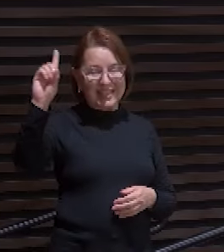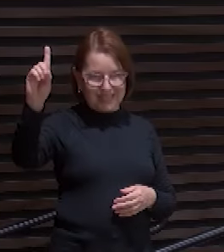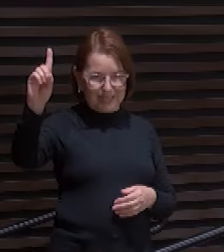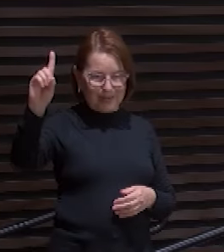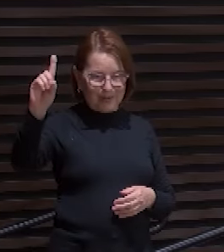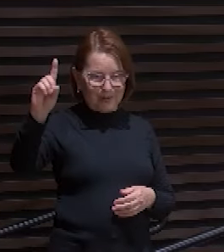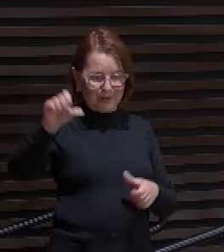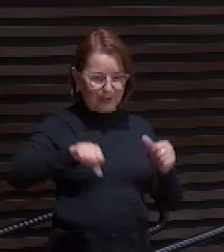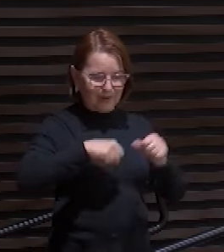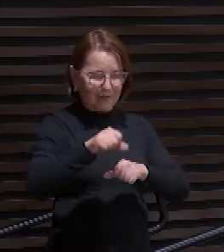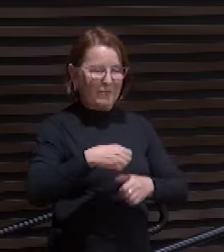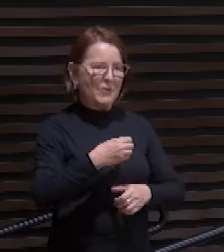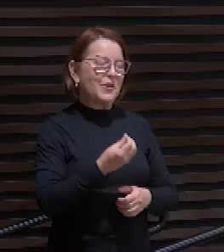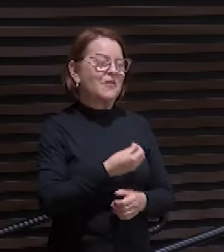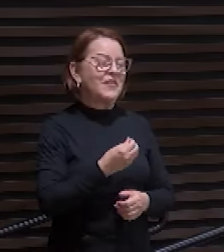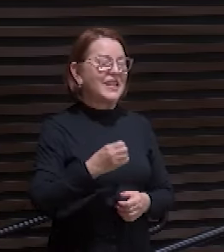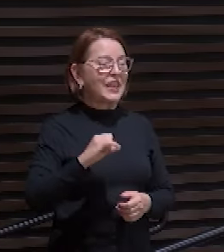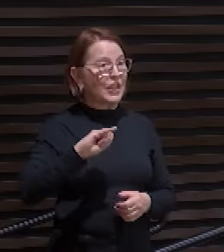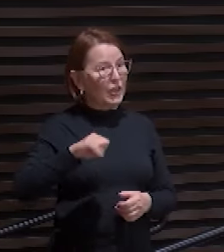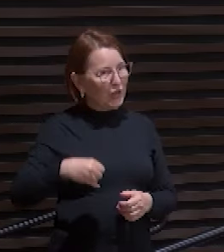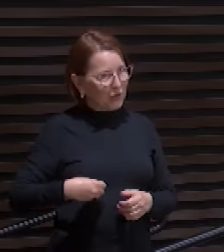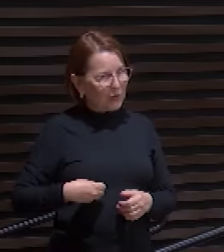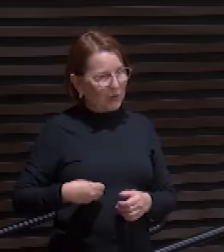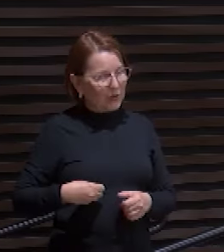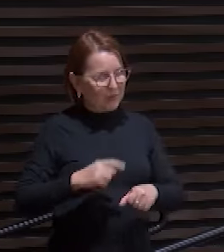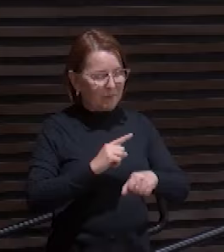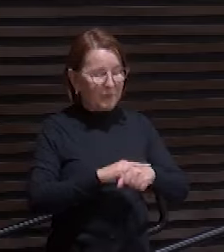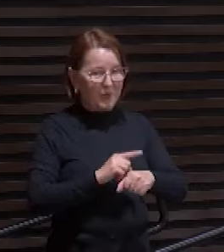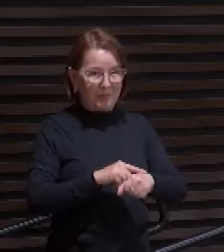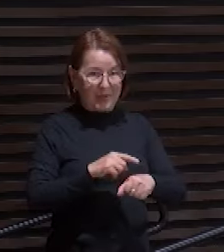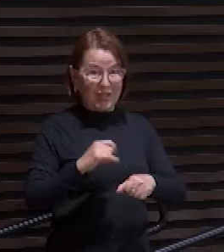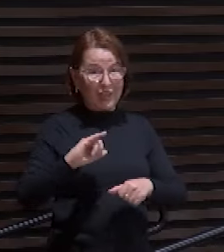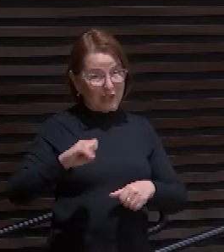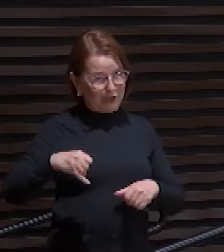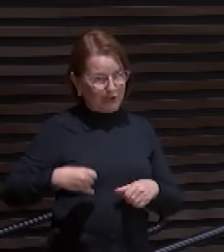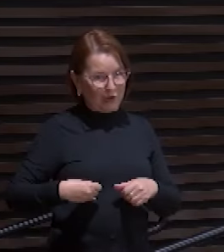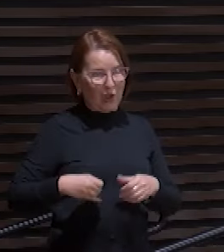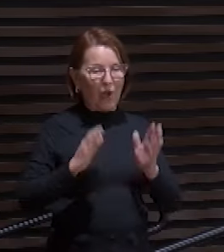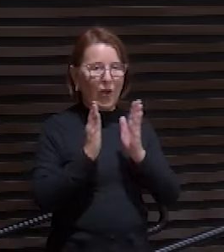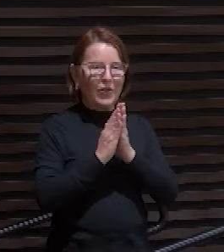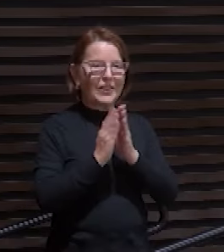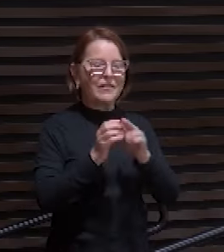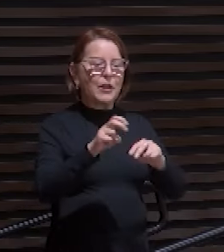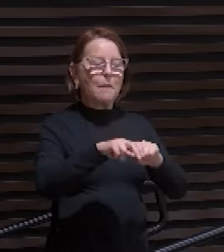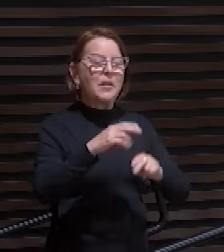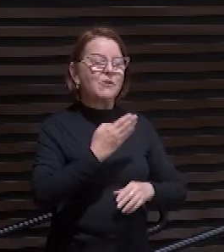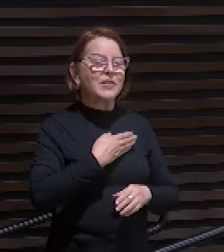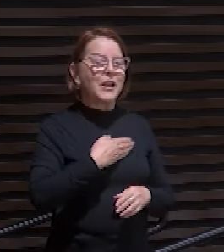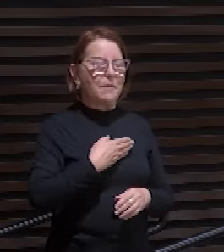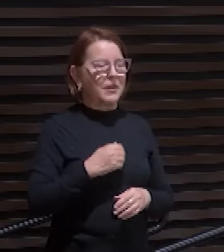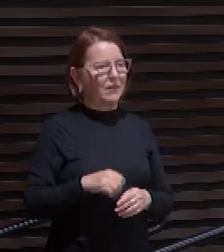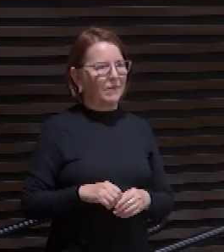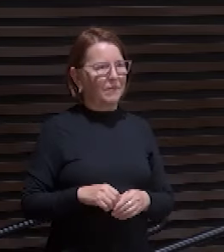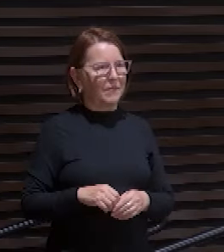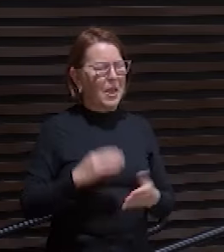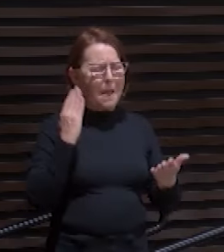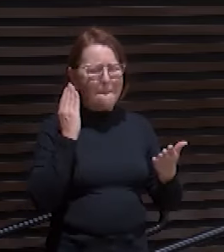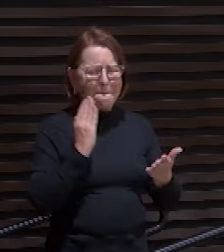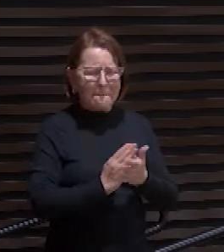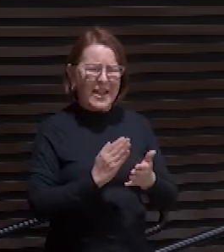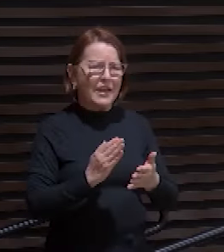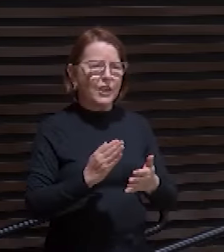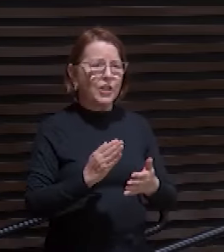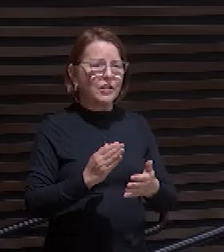este orava pelos amigos, pelos outros. Para de olhar para esse umbigo teu aí e começa a orar pelos